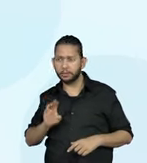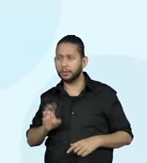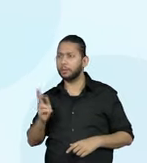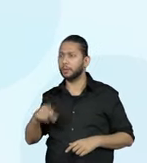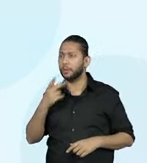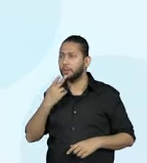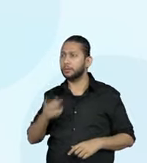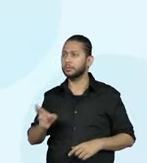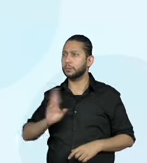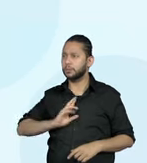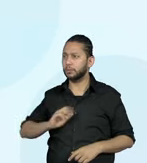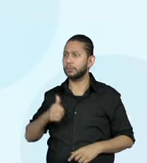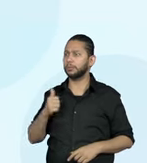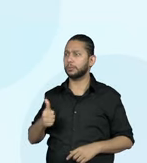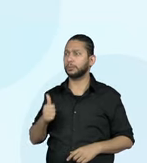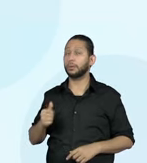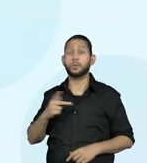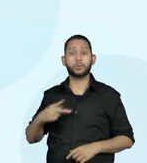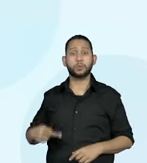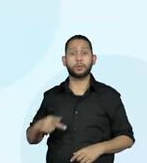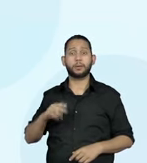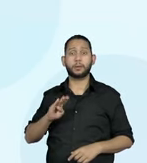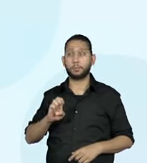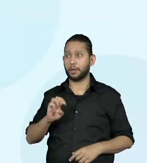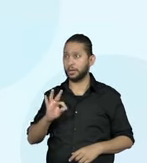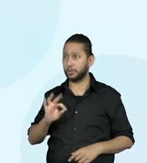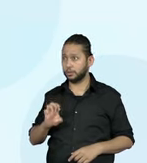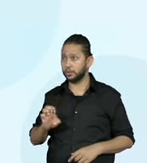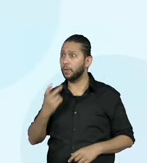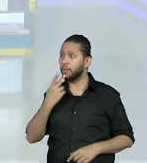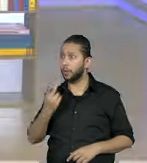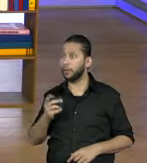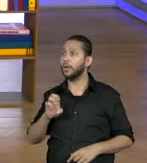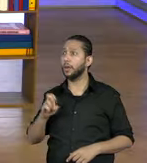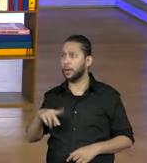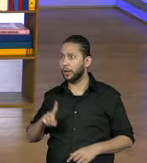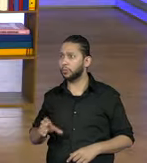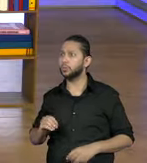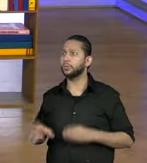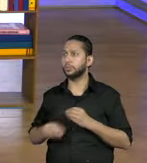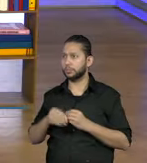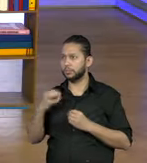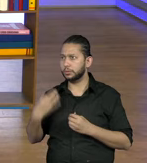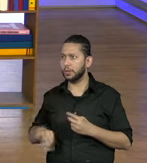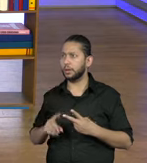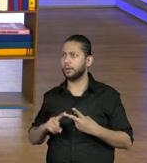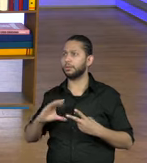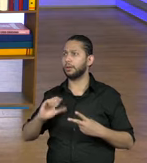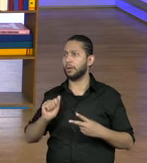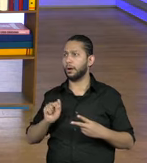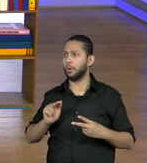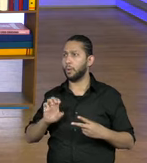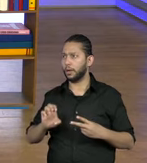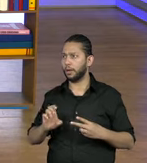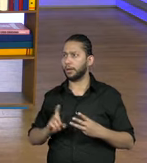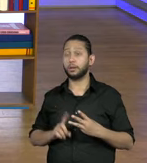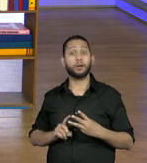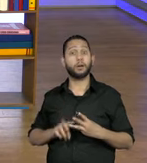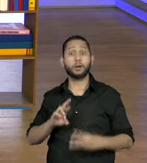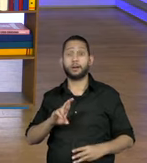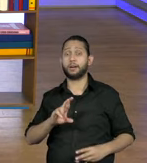todos respondendo. Professora Elizabeth já trouxe a contribuição do Enzo Cauê. Quem mais? Rafael,